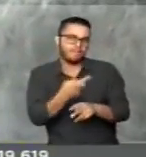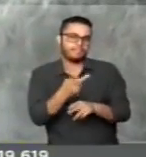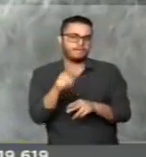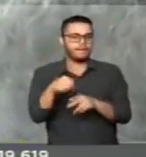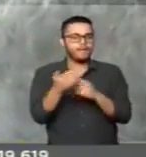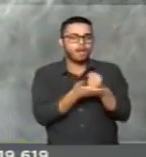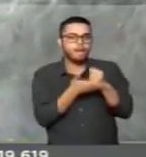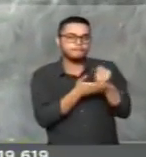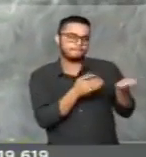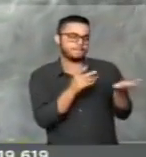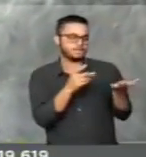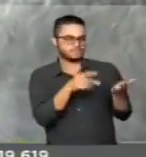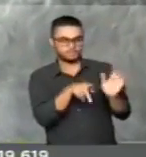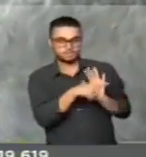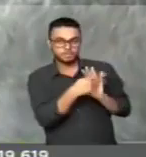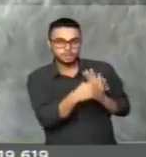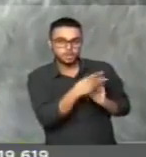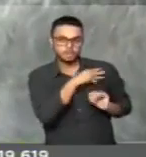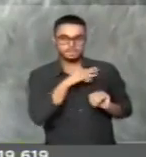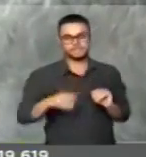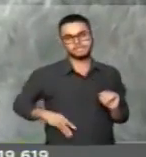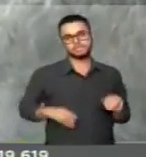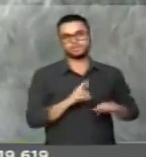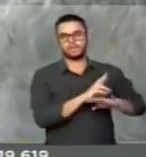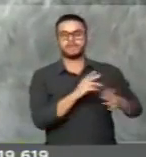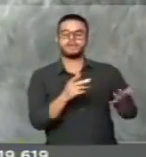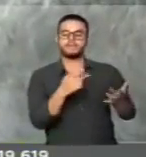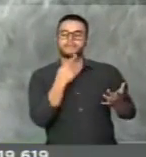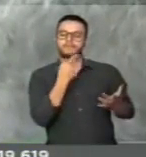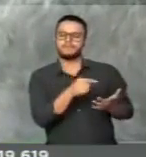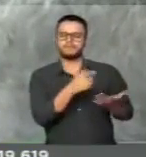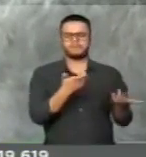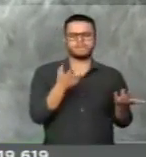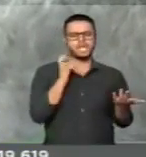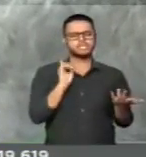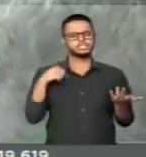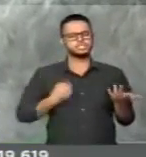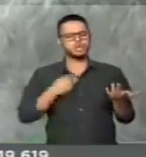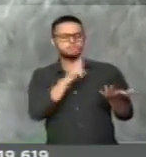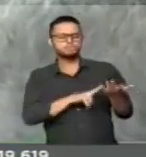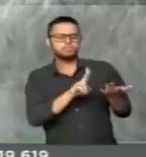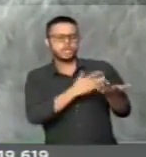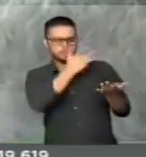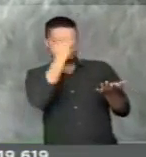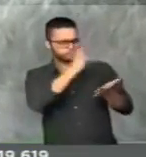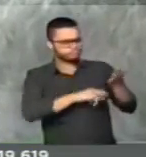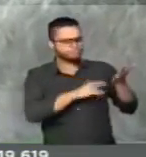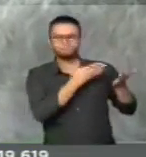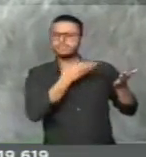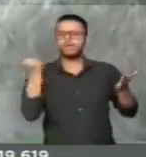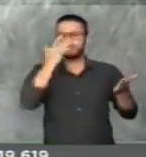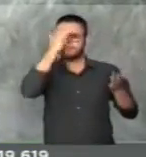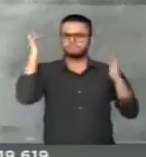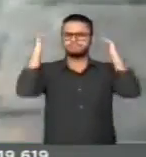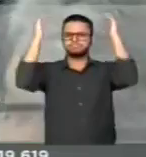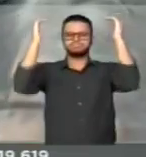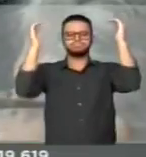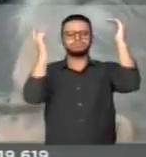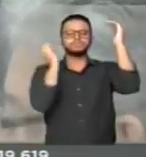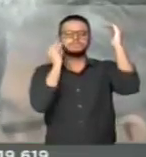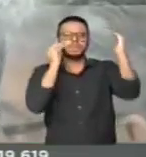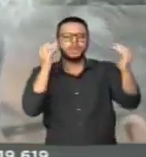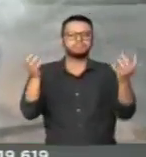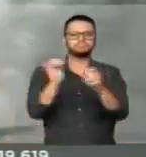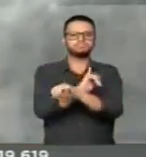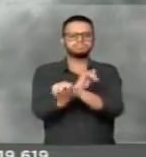do ministro Francisco Rezec, ministro Rezec. Ora, se formos usar pareceres dos melhores e mais conceituados juristas para agir de